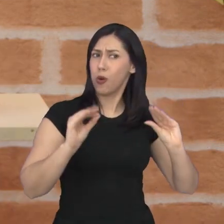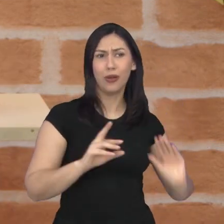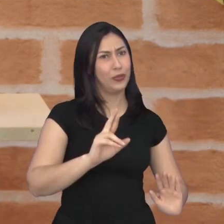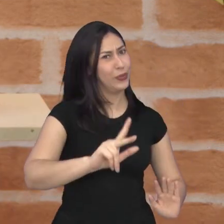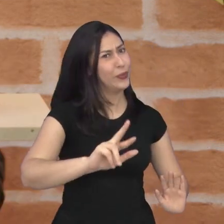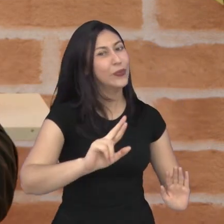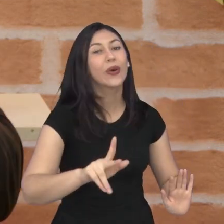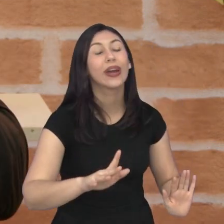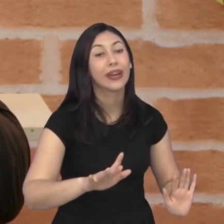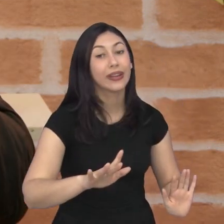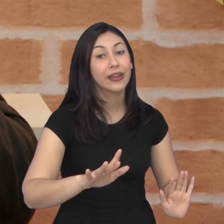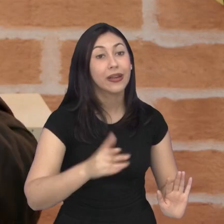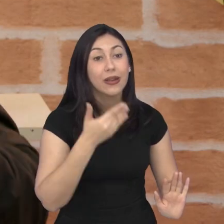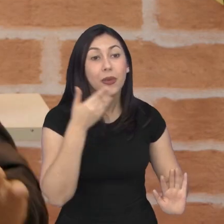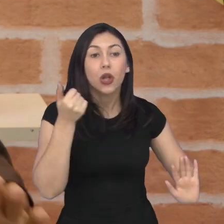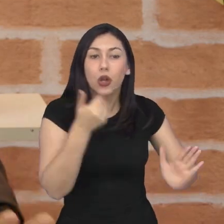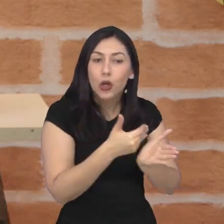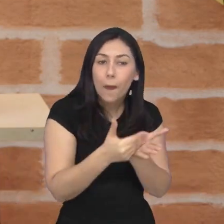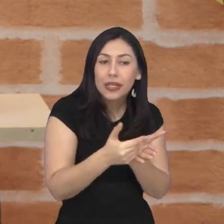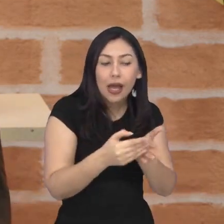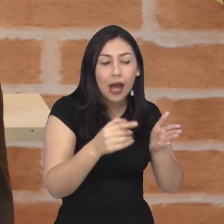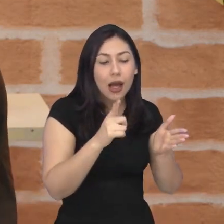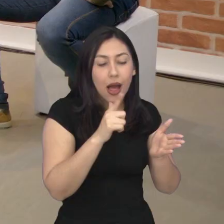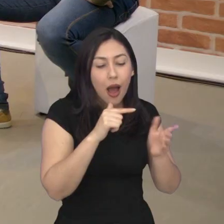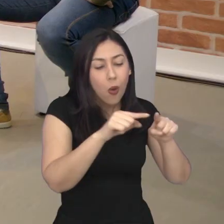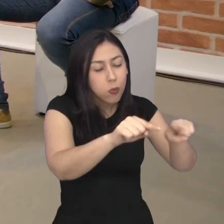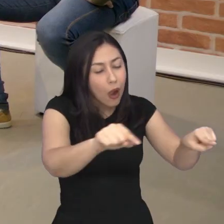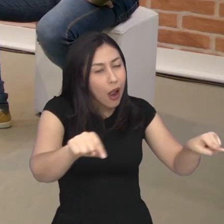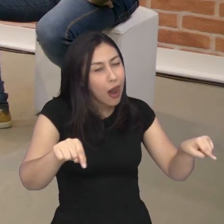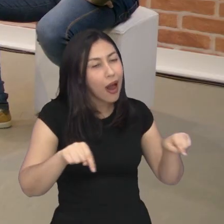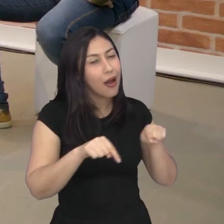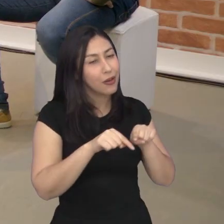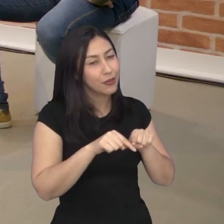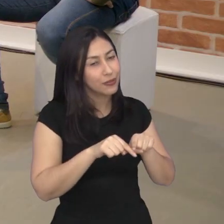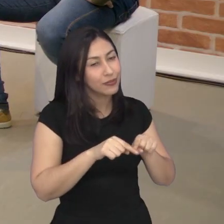se você não tiver mais. É melhor começar num lago, vamos dizer. Mas Ah. você